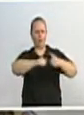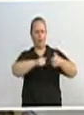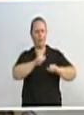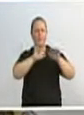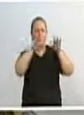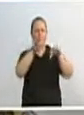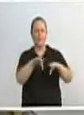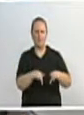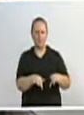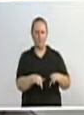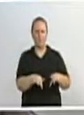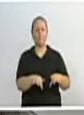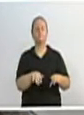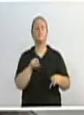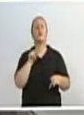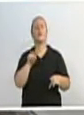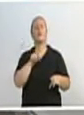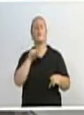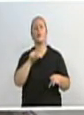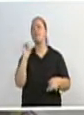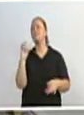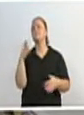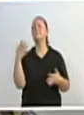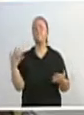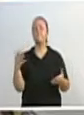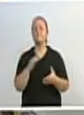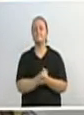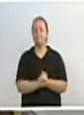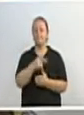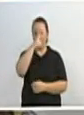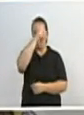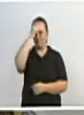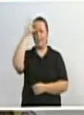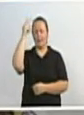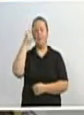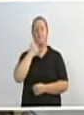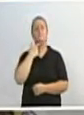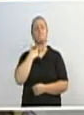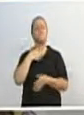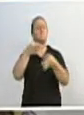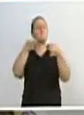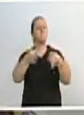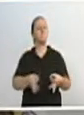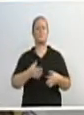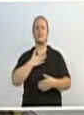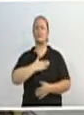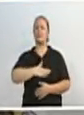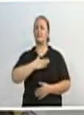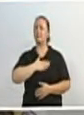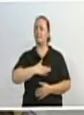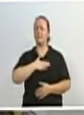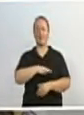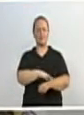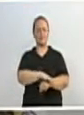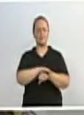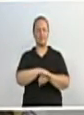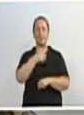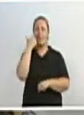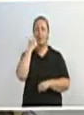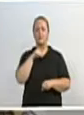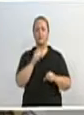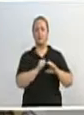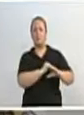se sentisse muito à vontade para enviar à Câmara este projeto, Fábio, porque ele